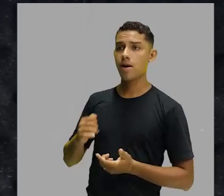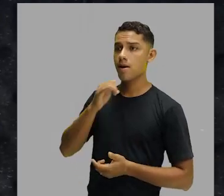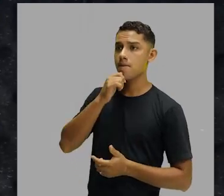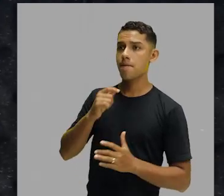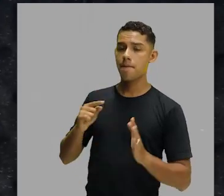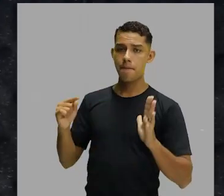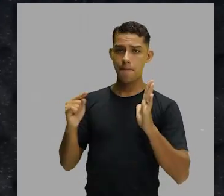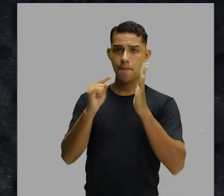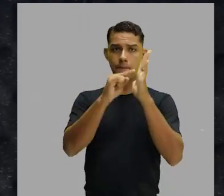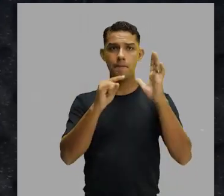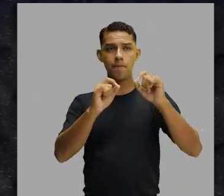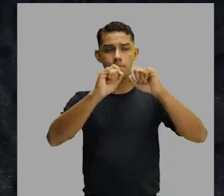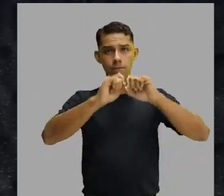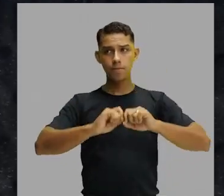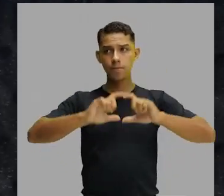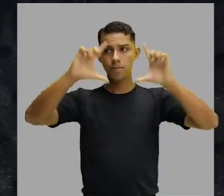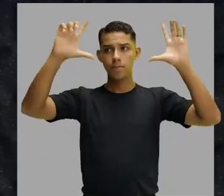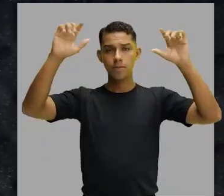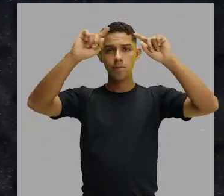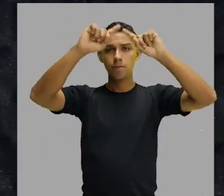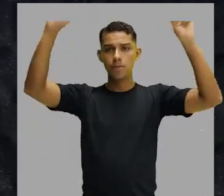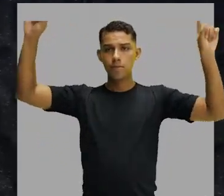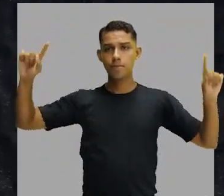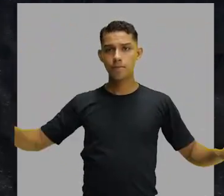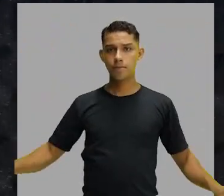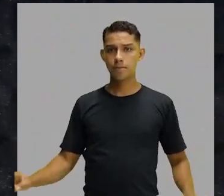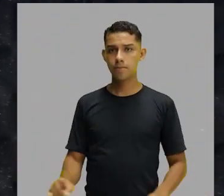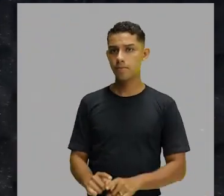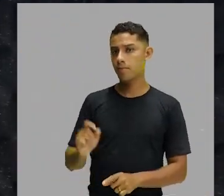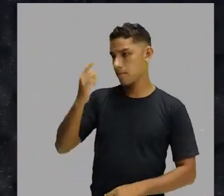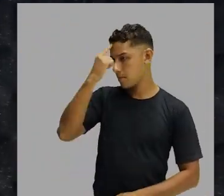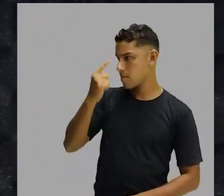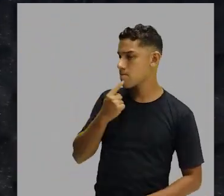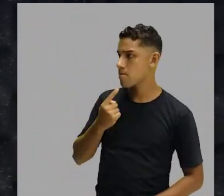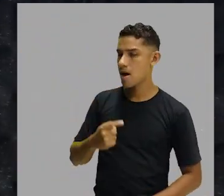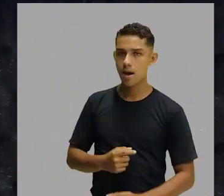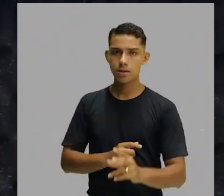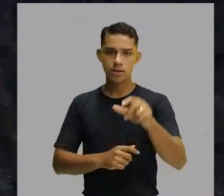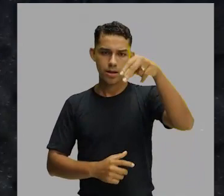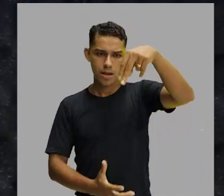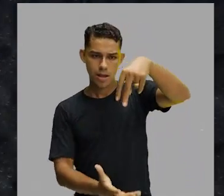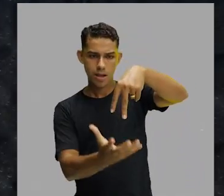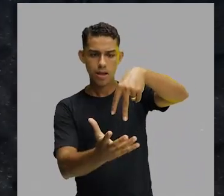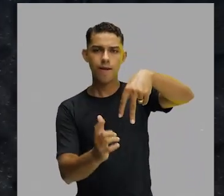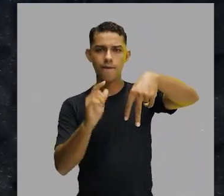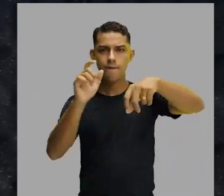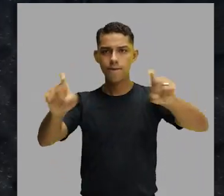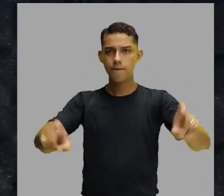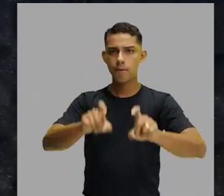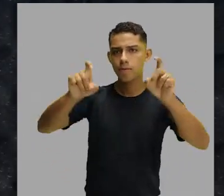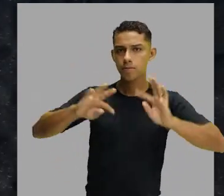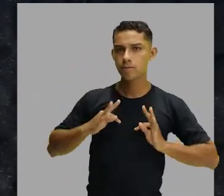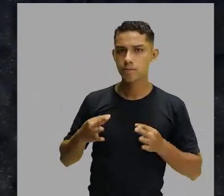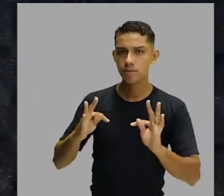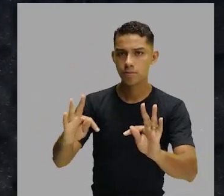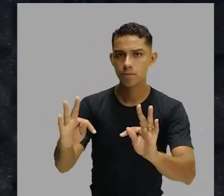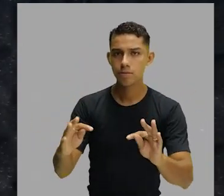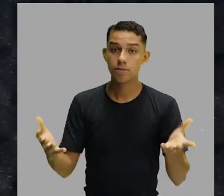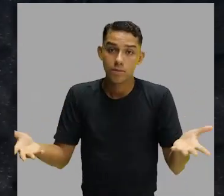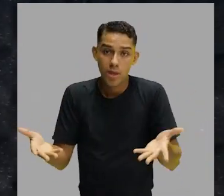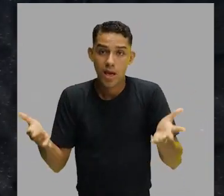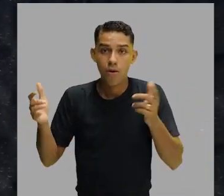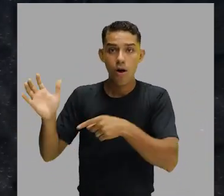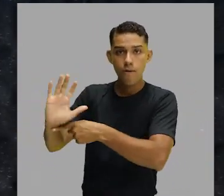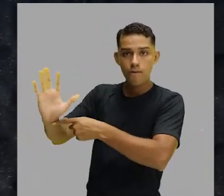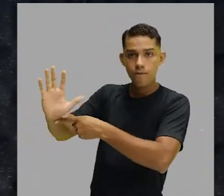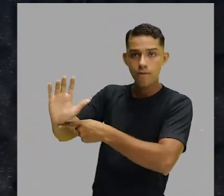que a gente coloca ali um pontinho e aparece a imagem e tal, enfim. Então a prensa aí revolucionou a época, tá? Então a invenção da